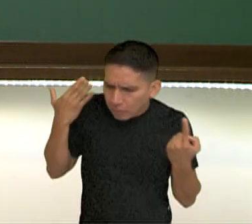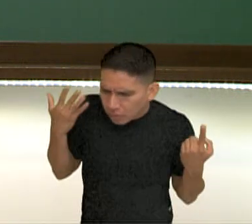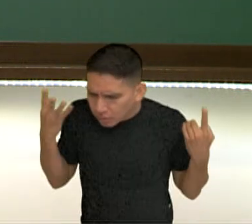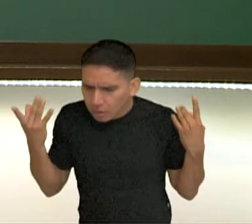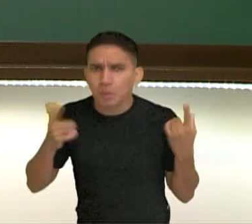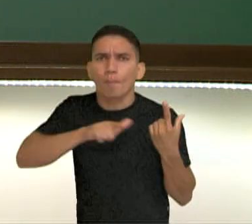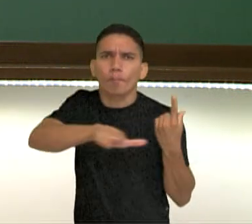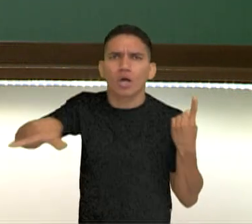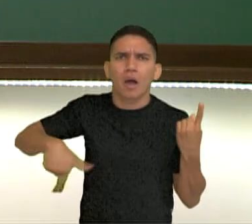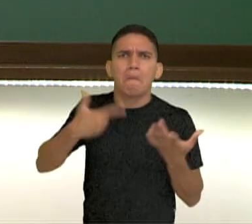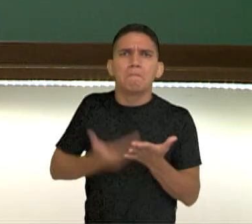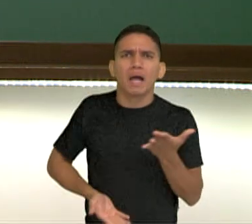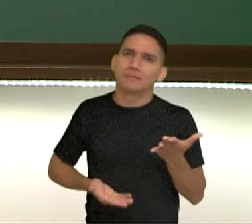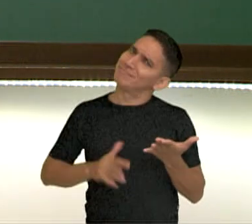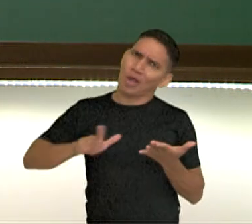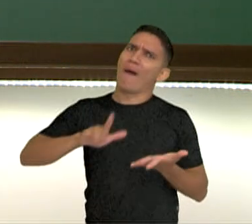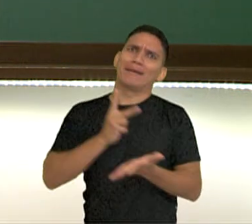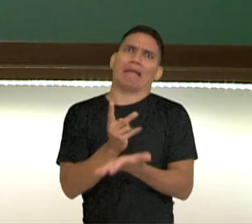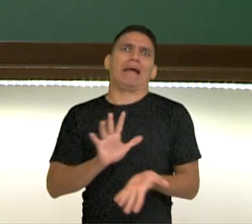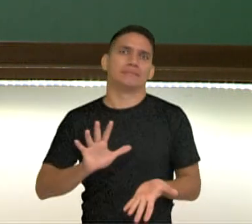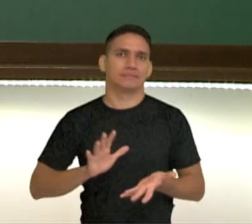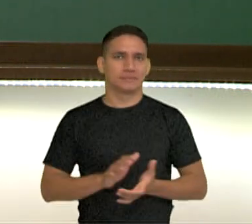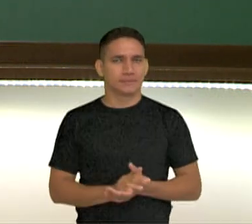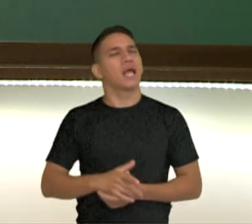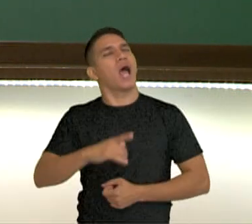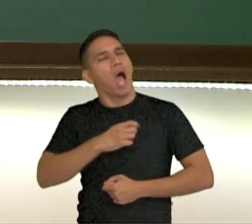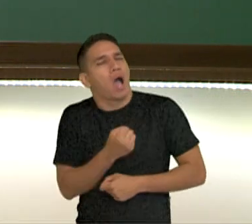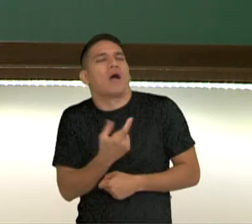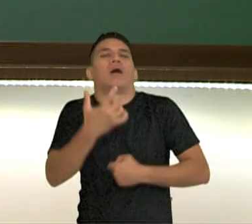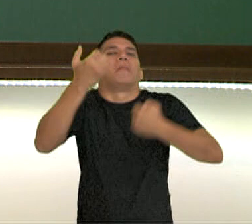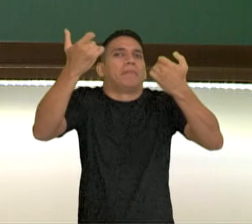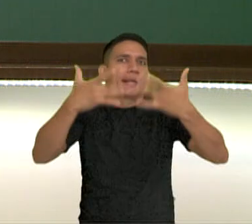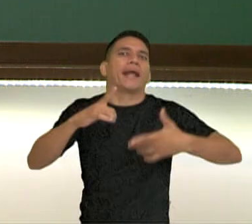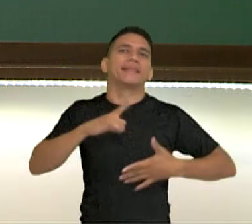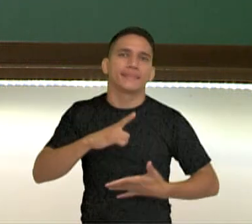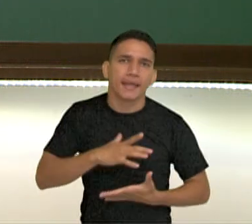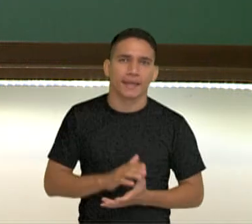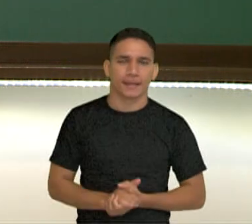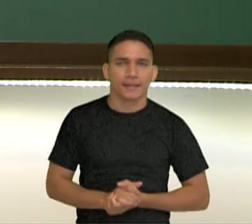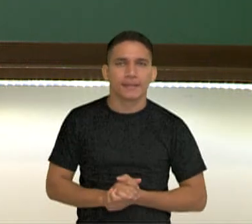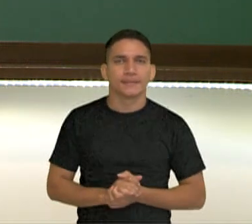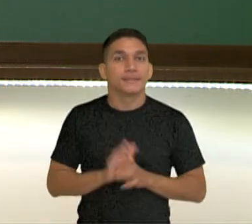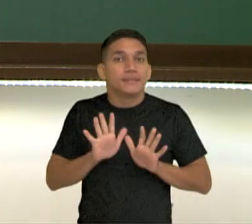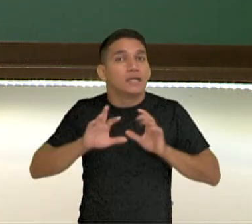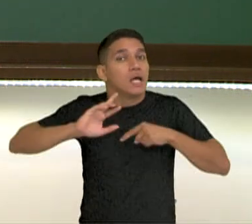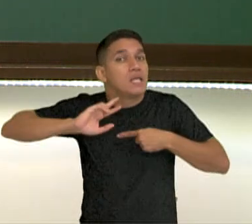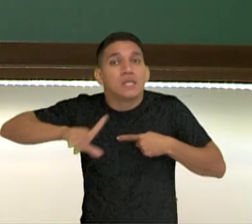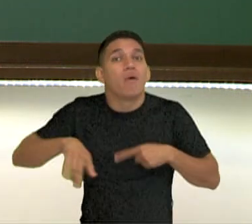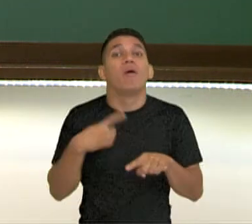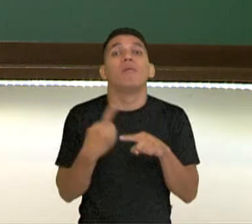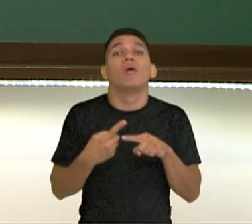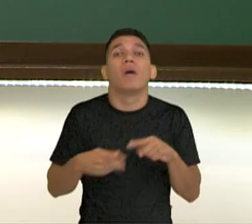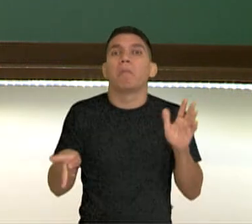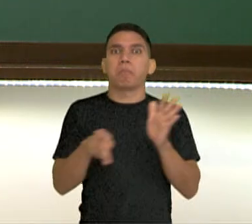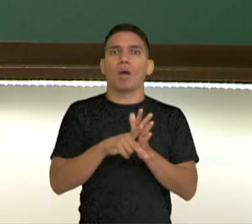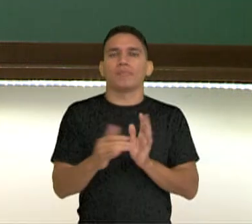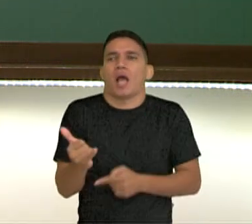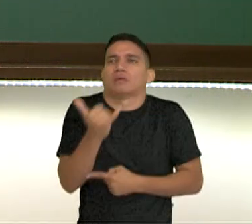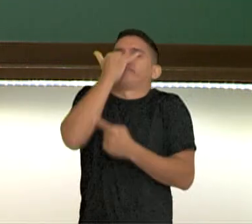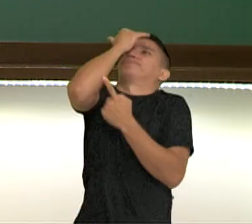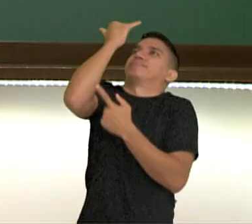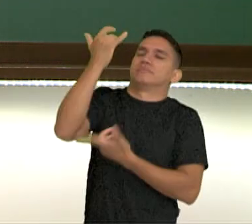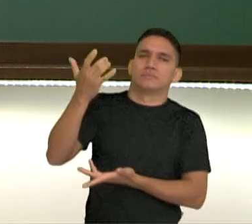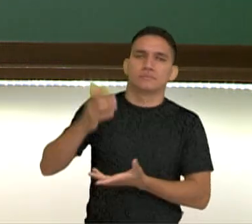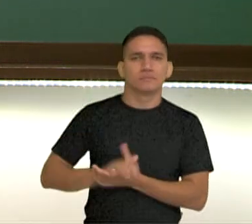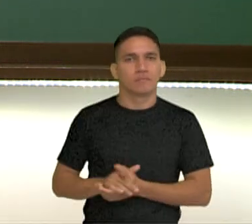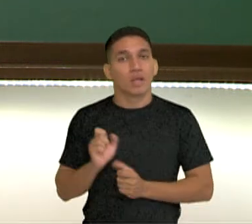Isso não acontece sempre. Existe explicação para isso. Então, não é por conta do próprio azar.